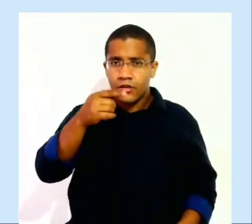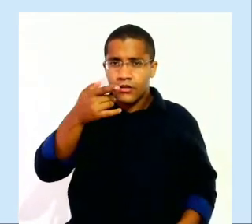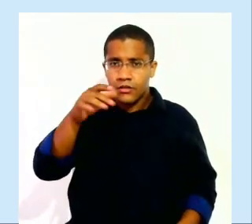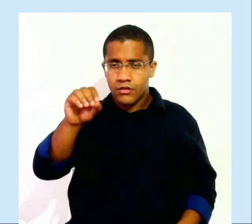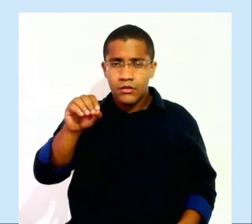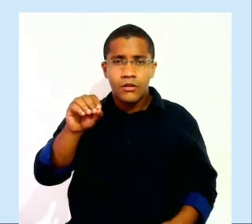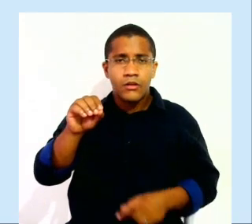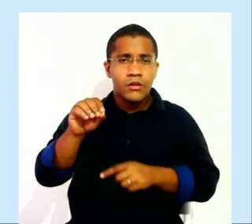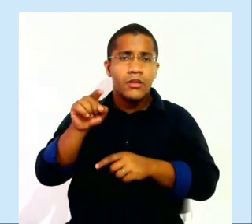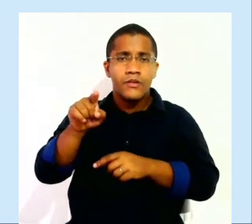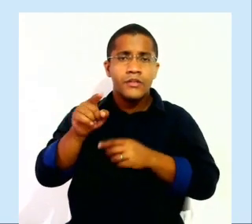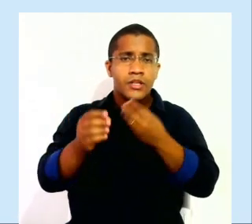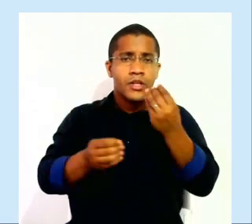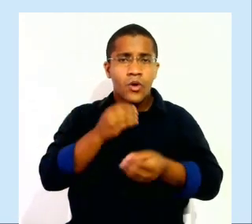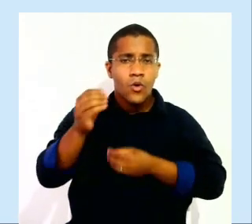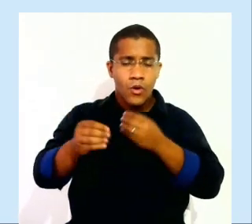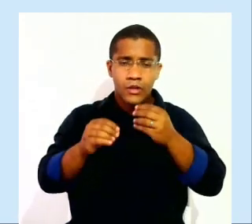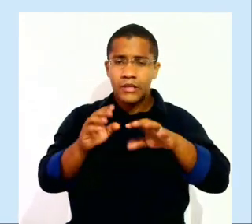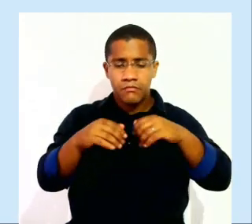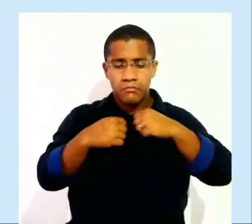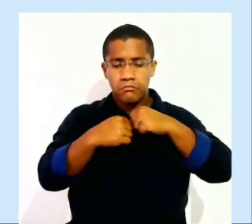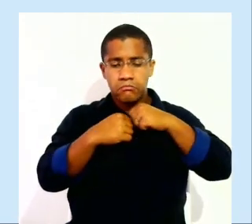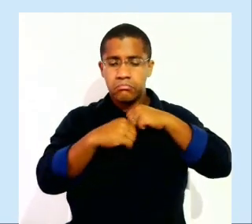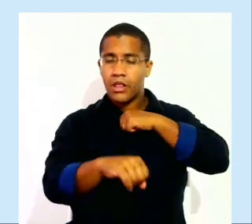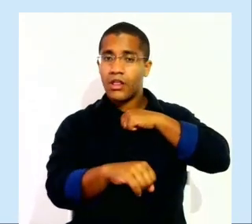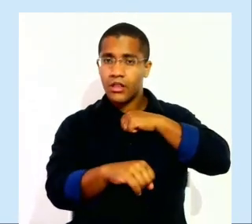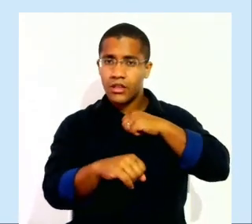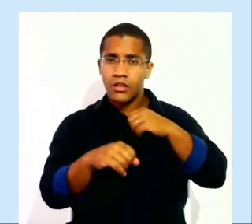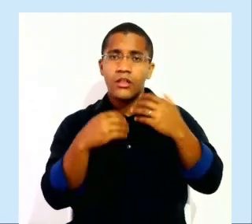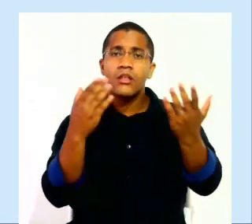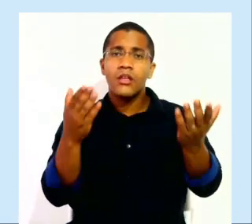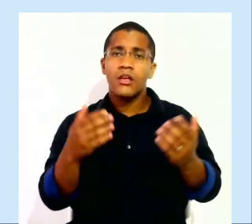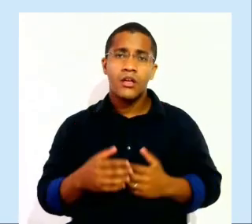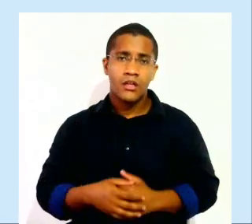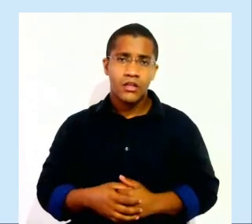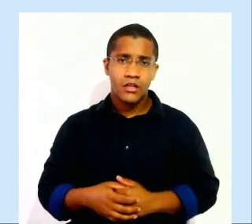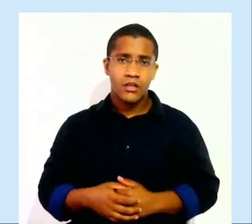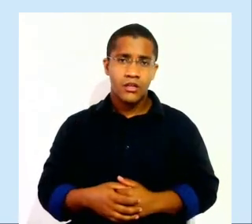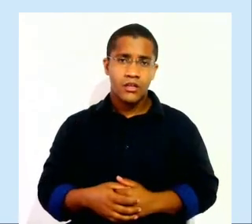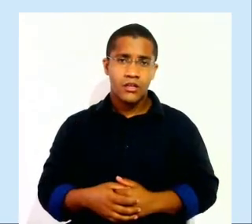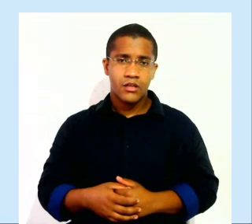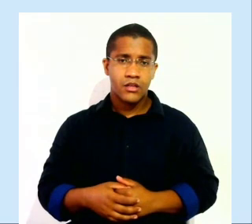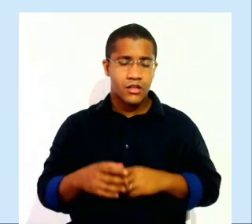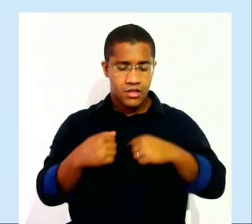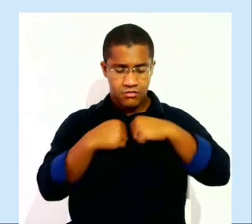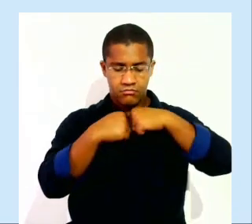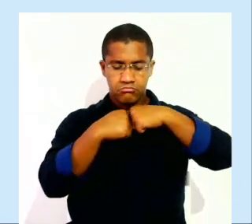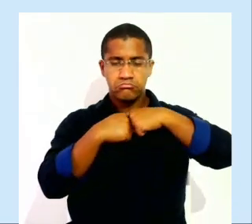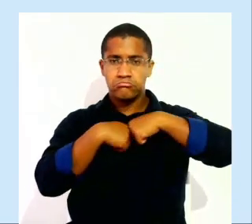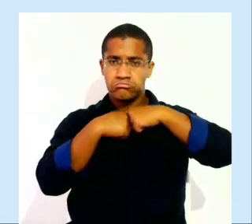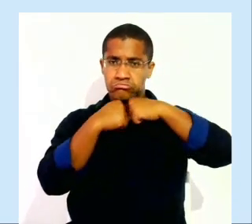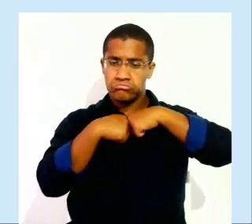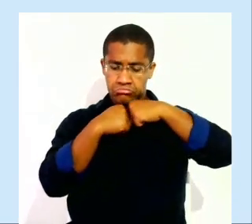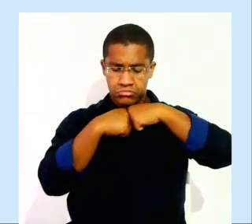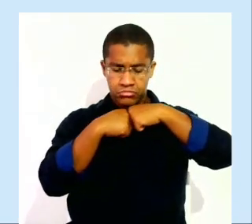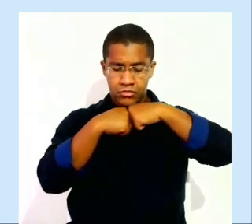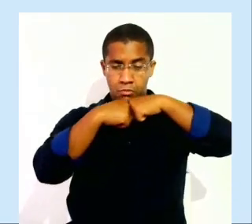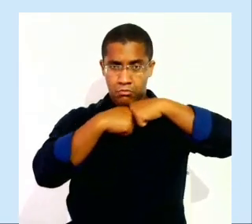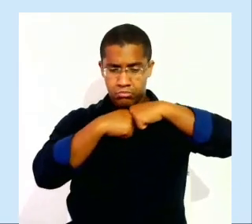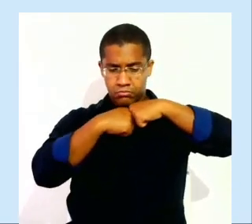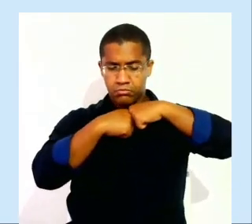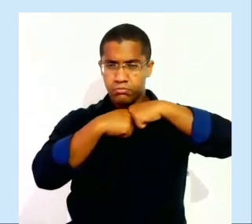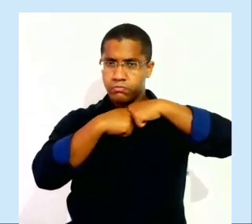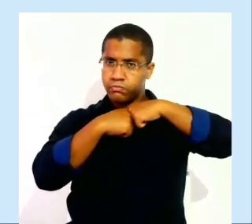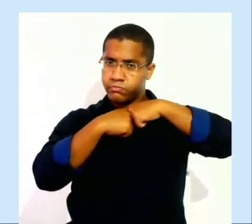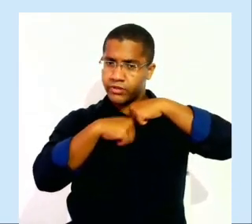realidade, a sua articulação ela se rompe, né? O seu osso que você tem, ele